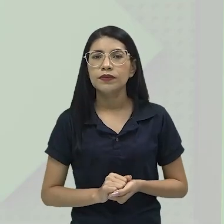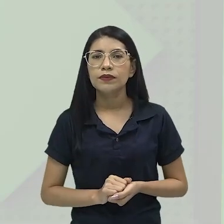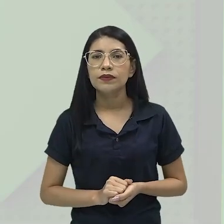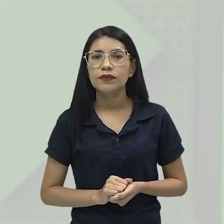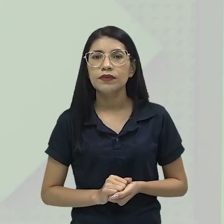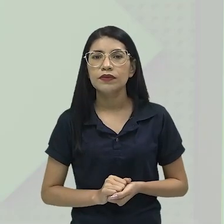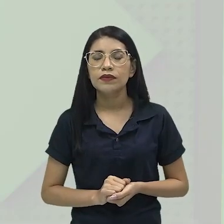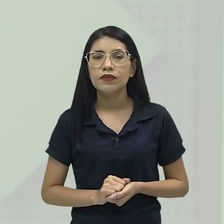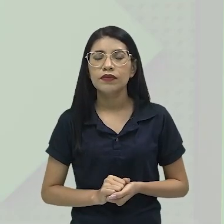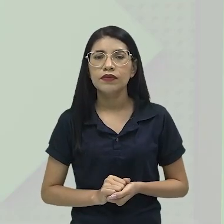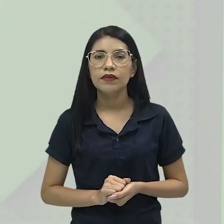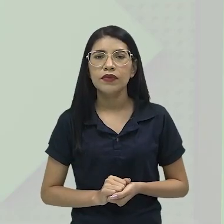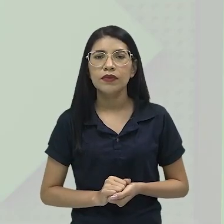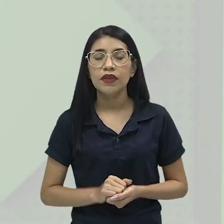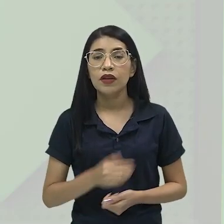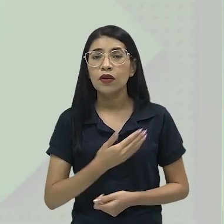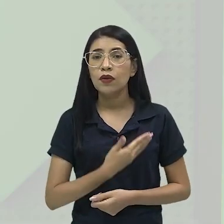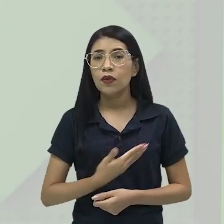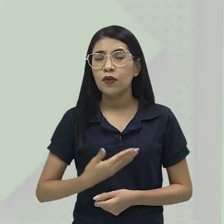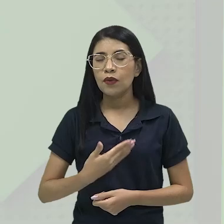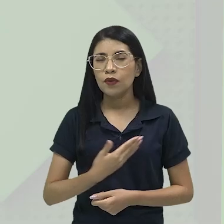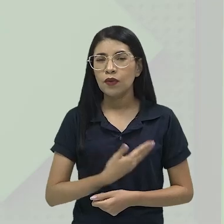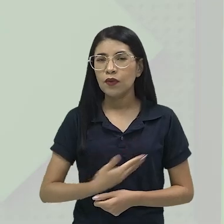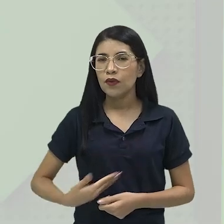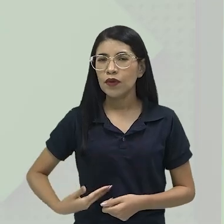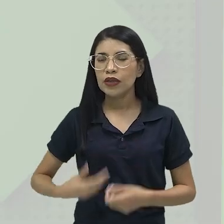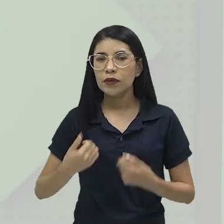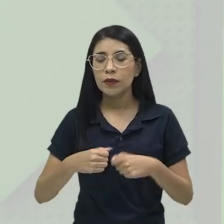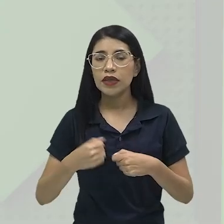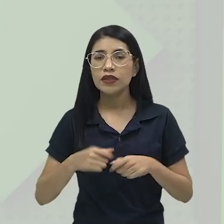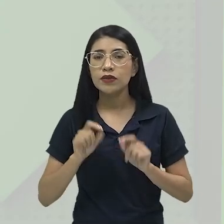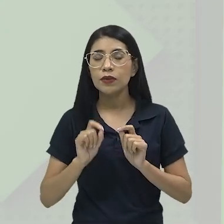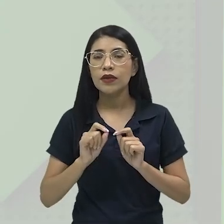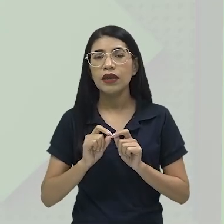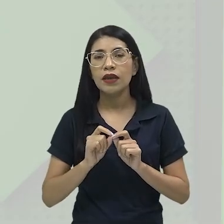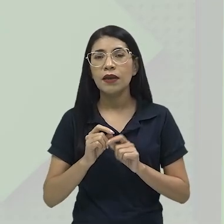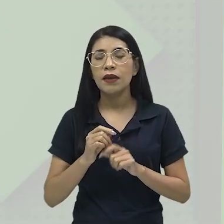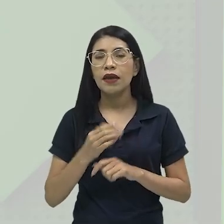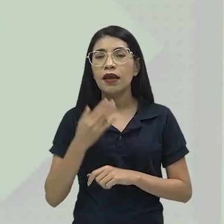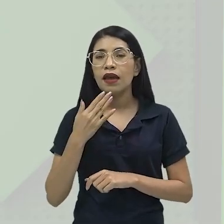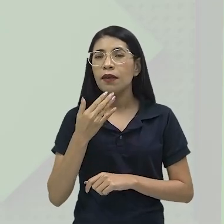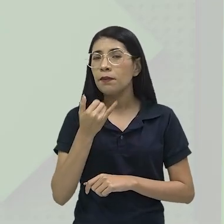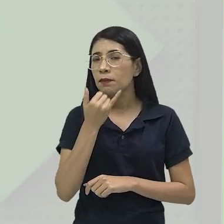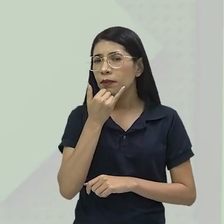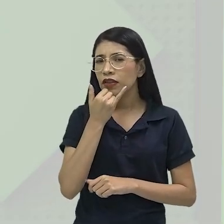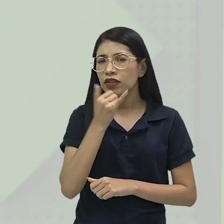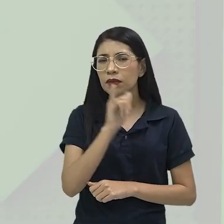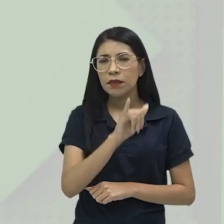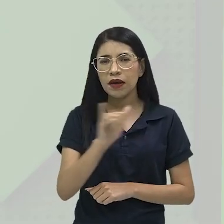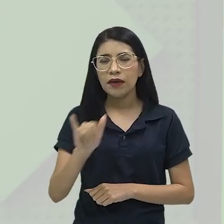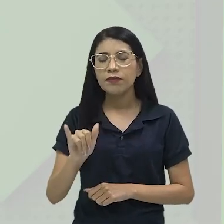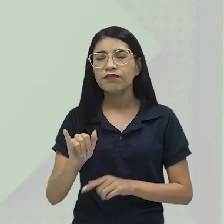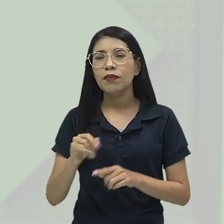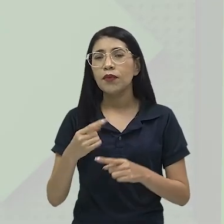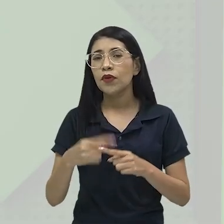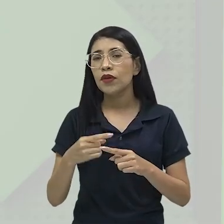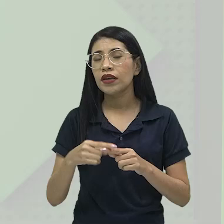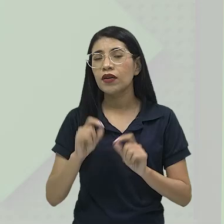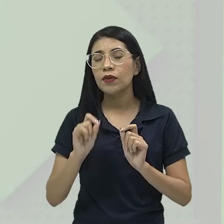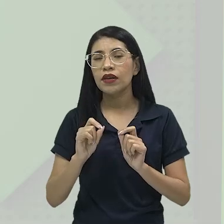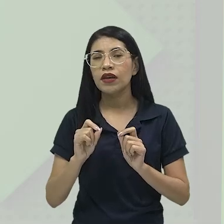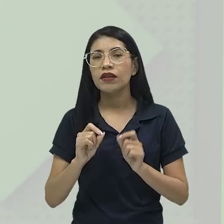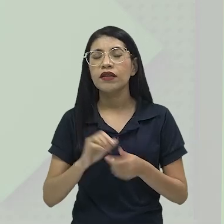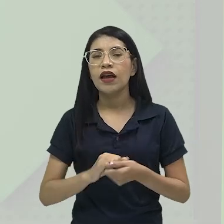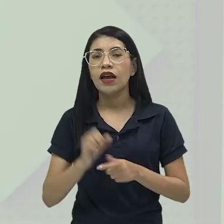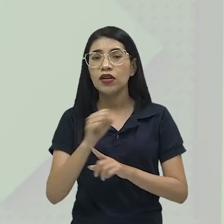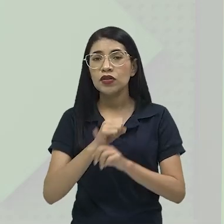o Estado, né? Ele precisou se desculpar por ter feito, por a